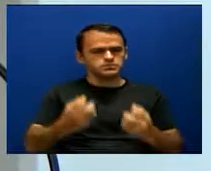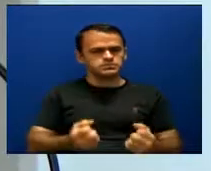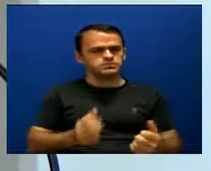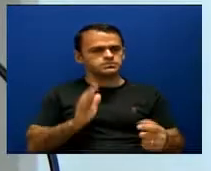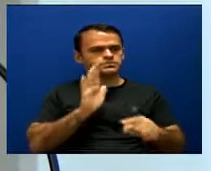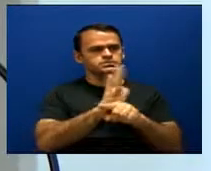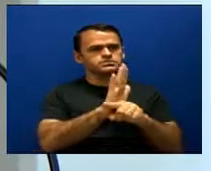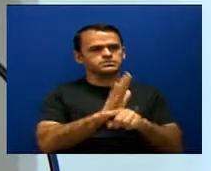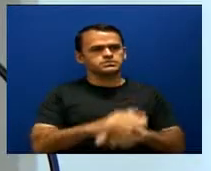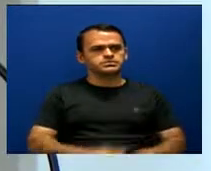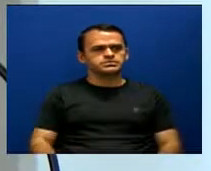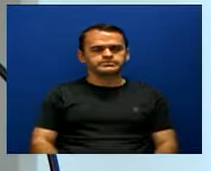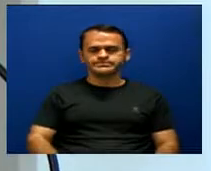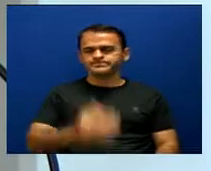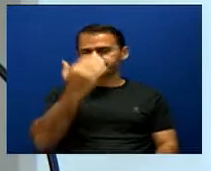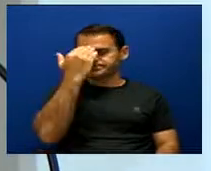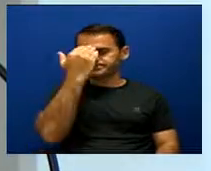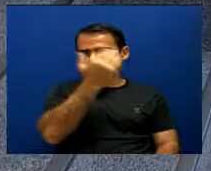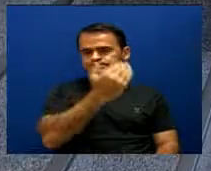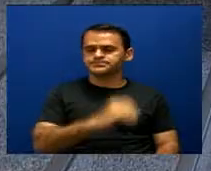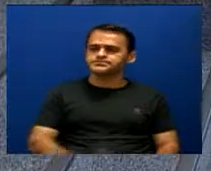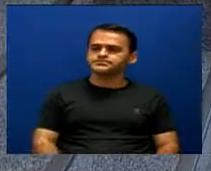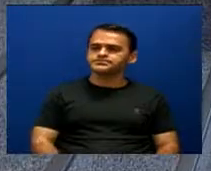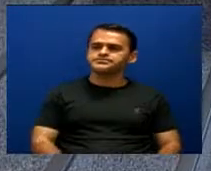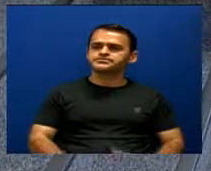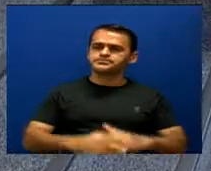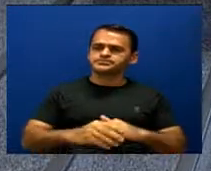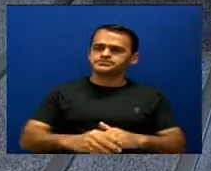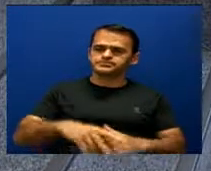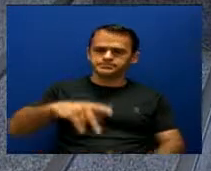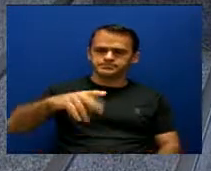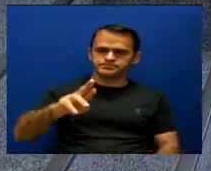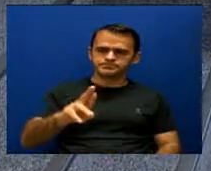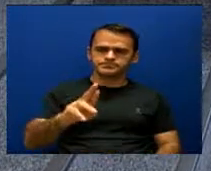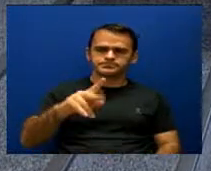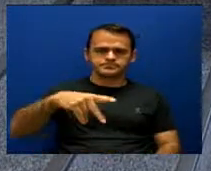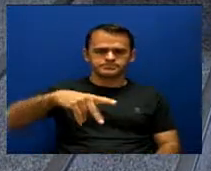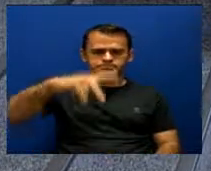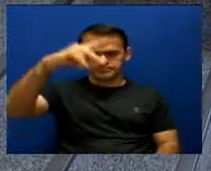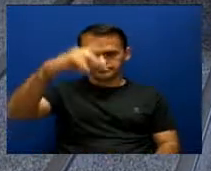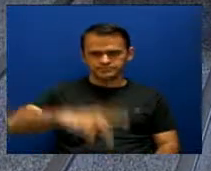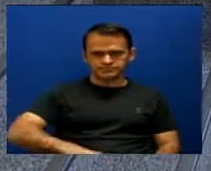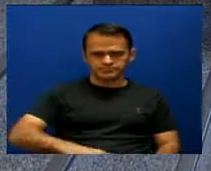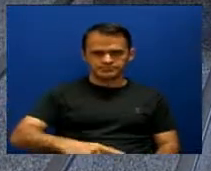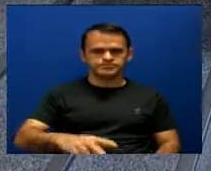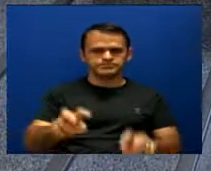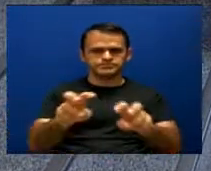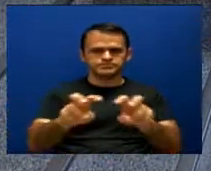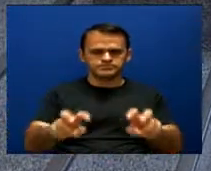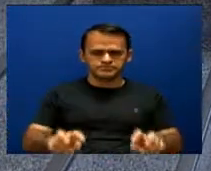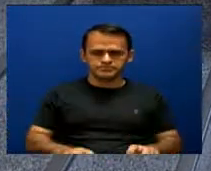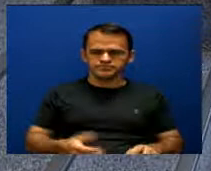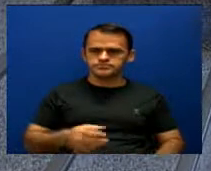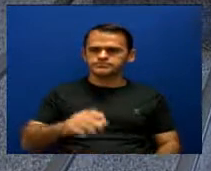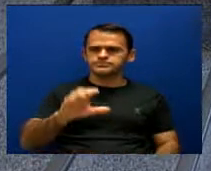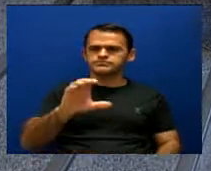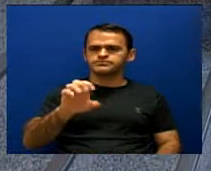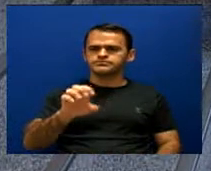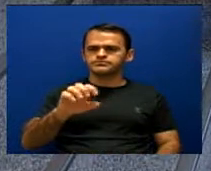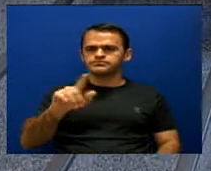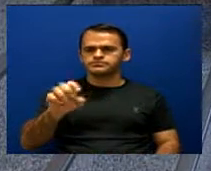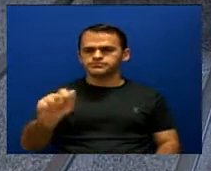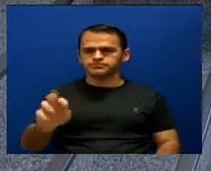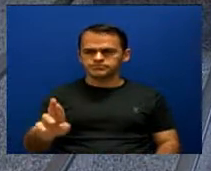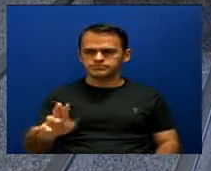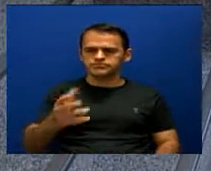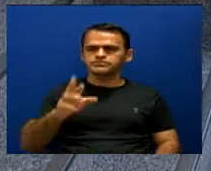Obrigado, presidente. Certo. Muito obrigado. Quero cumprimentar também o presidente do PRP lá, o Zé Irã, aqui no plenário, ao Ziro César também, presente aqui, o Roberto,